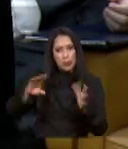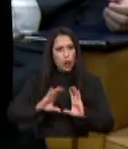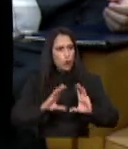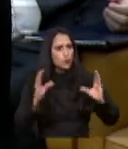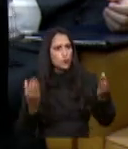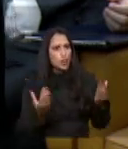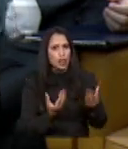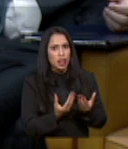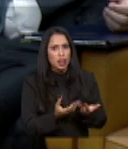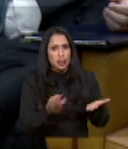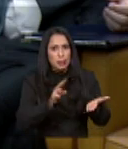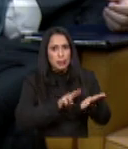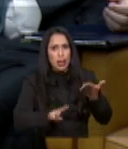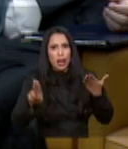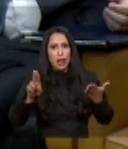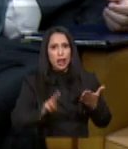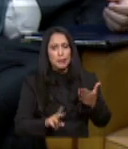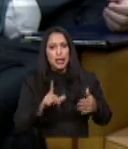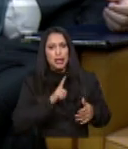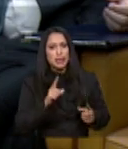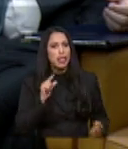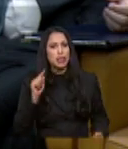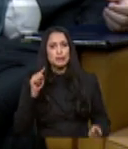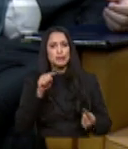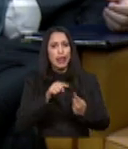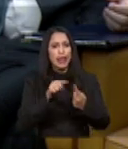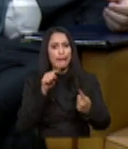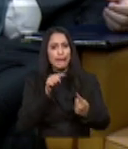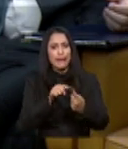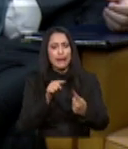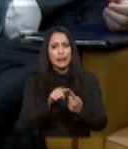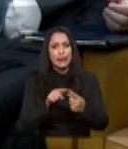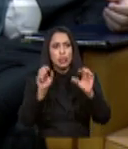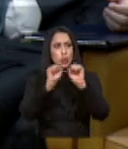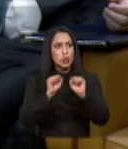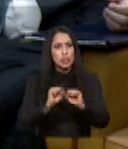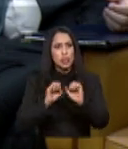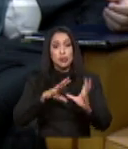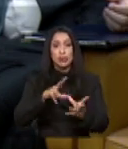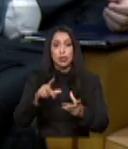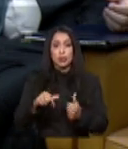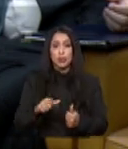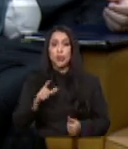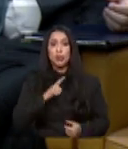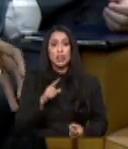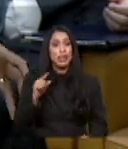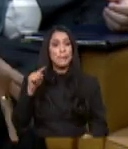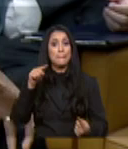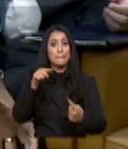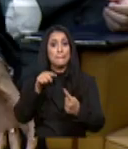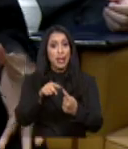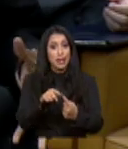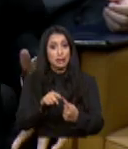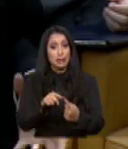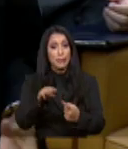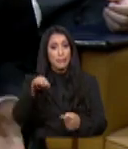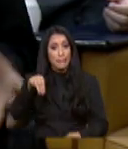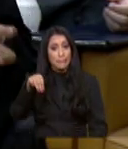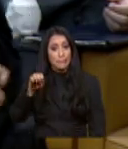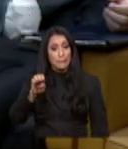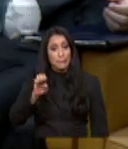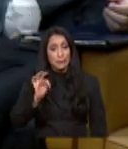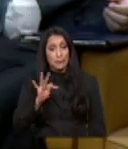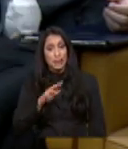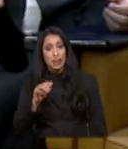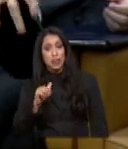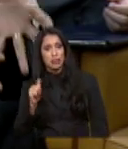conferências que resolveram estabelecer metas. Vejam um sistema internacional que estabelece metas. Quando nós discutimos a